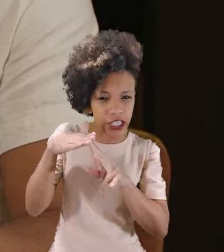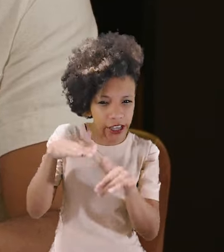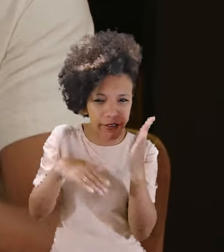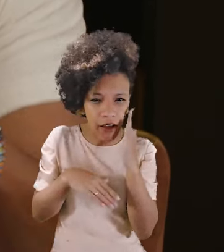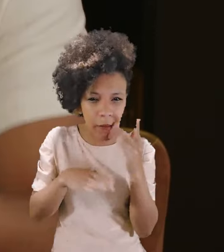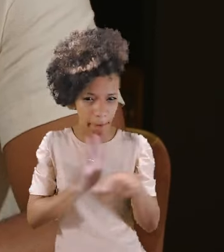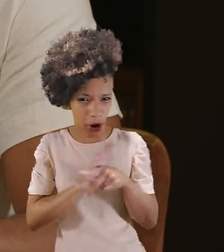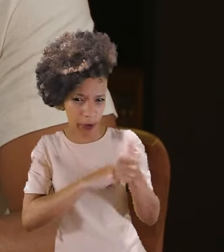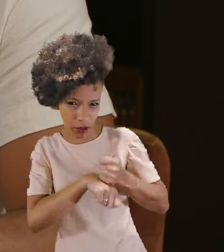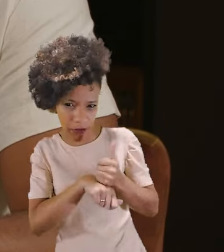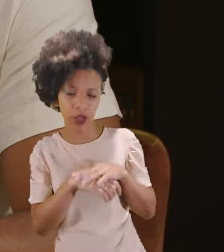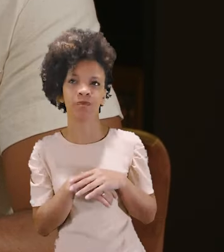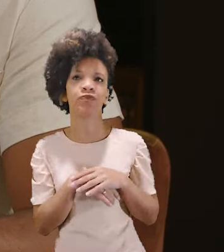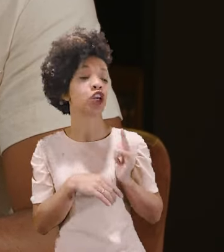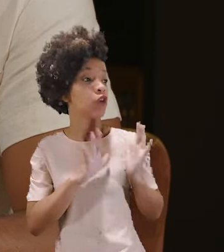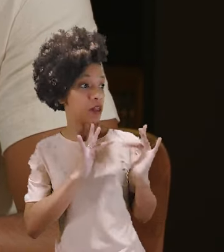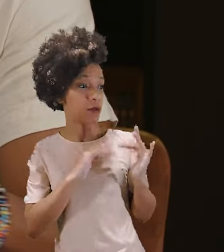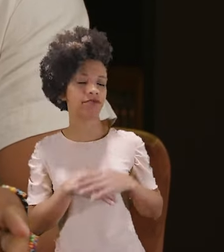entendeu e